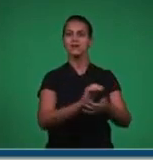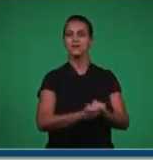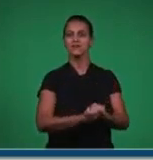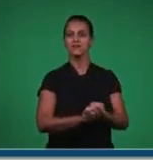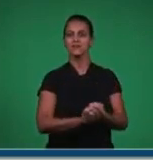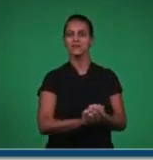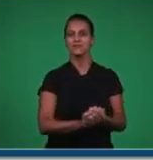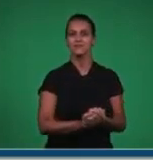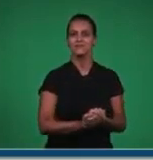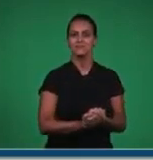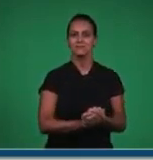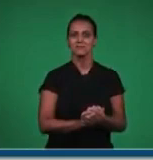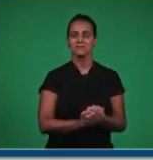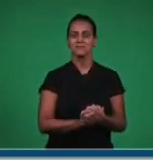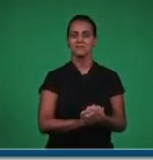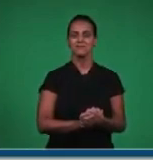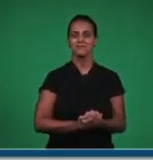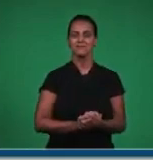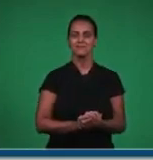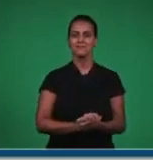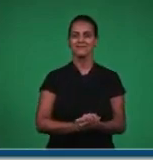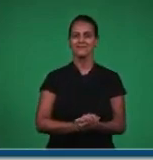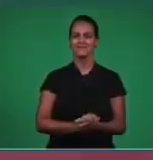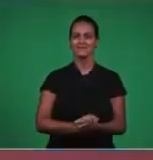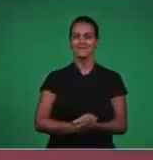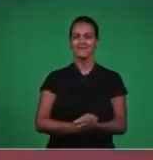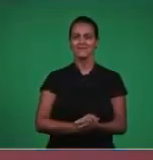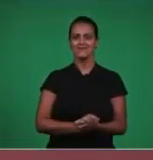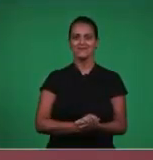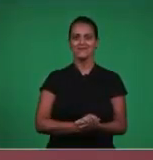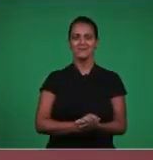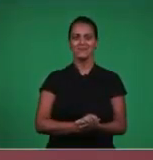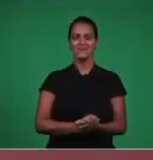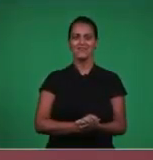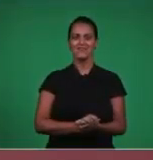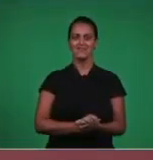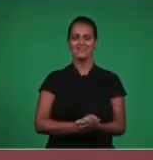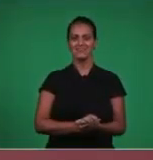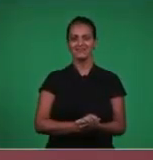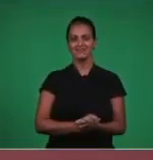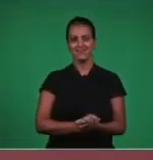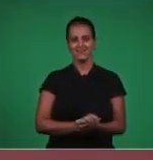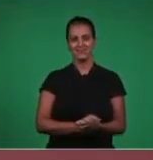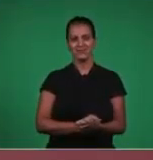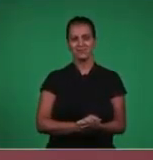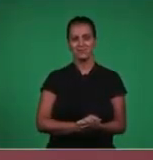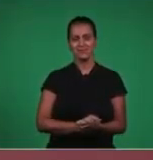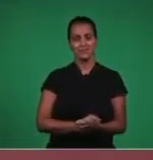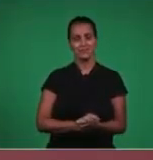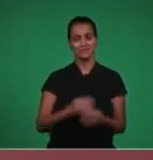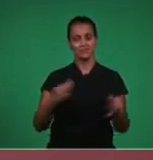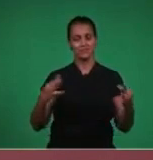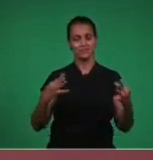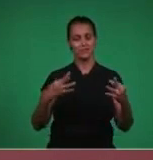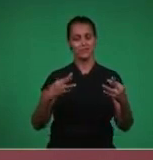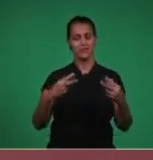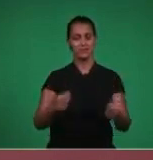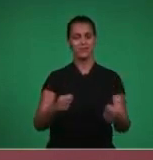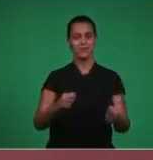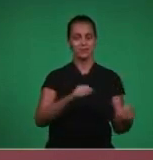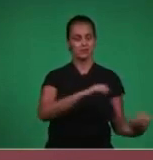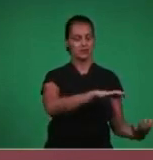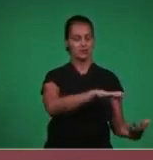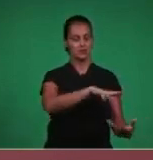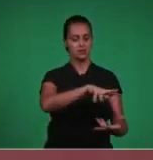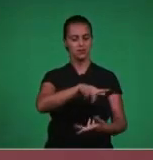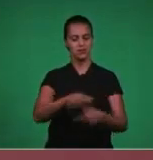20. Amados, a obra criadora de Deus, bem como toda a complexidade da vida